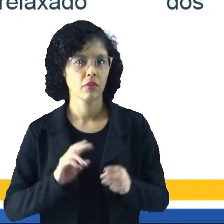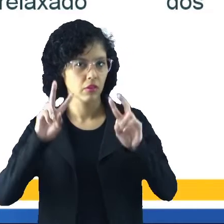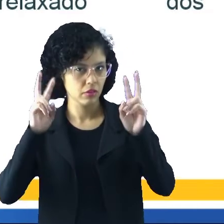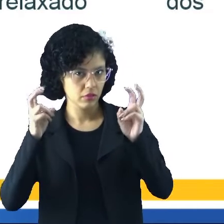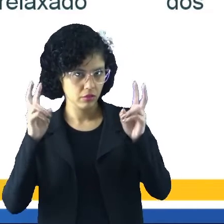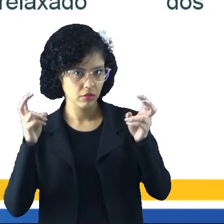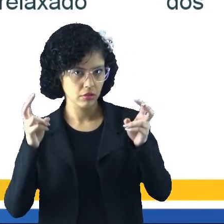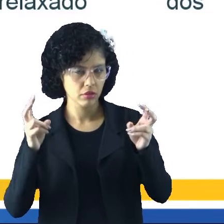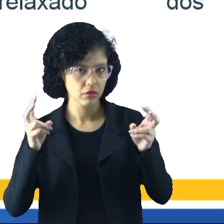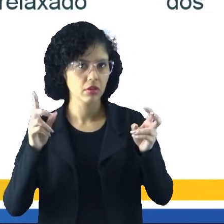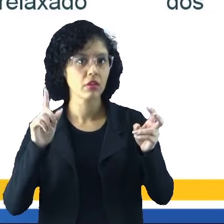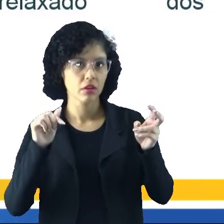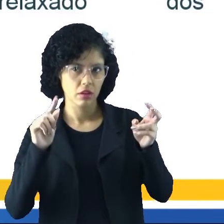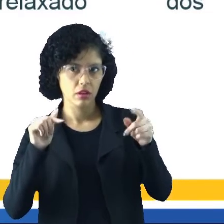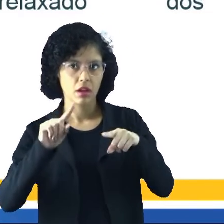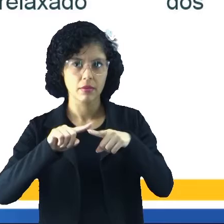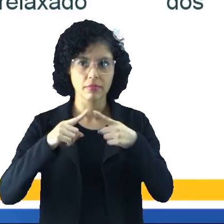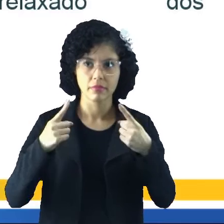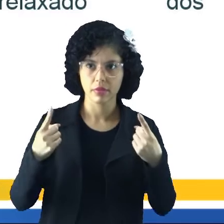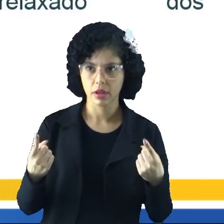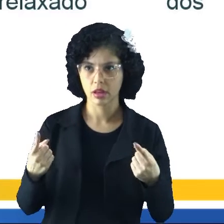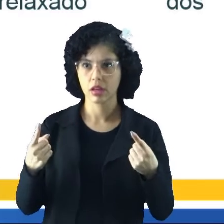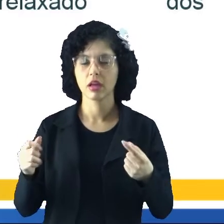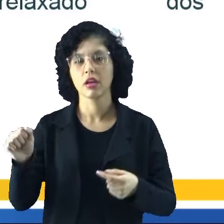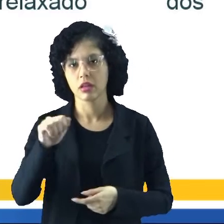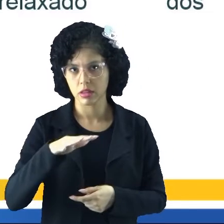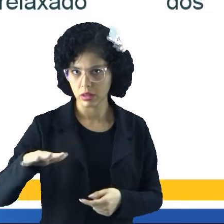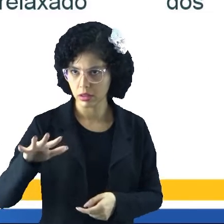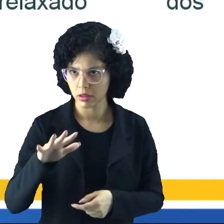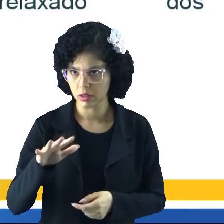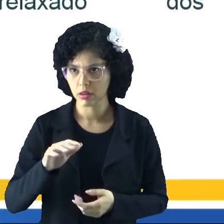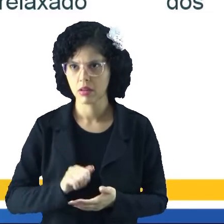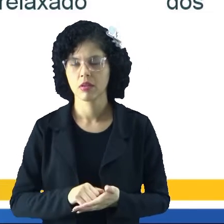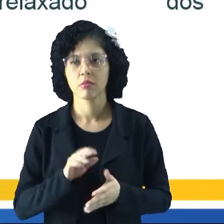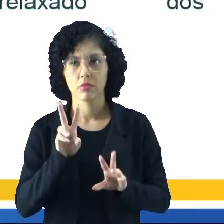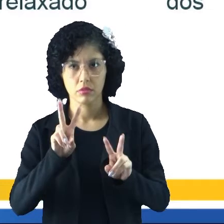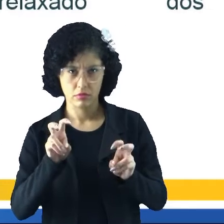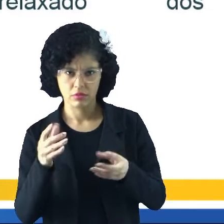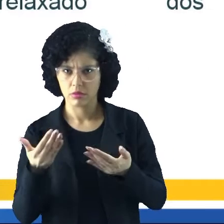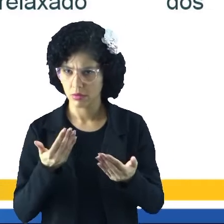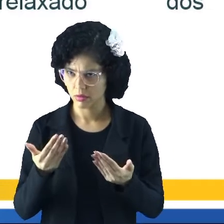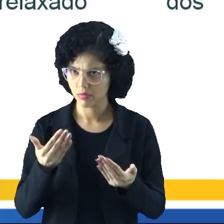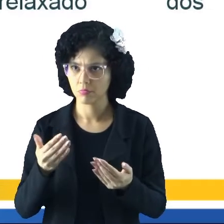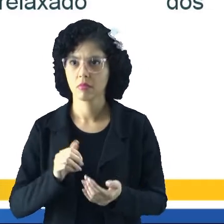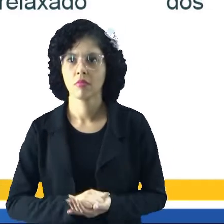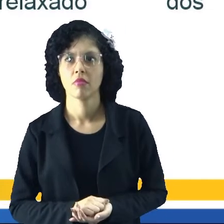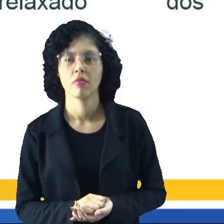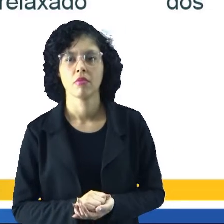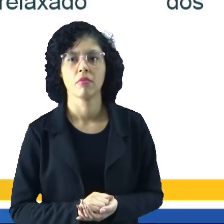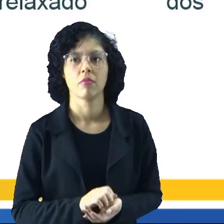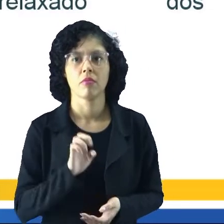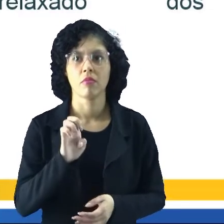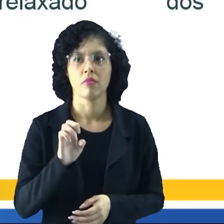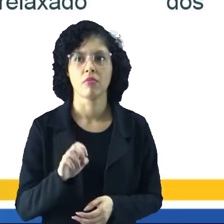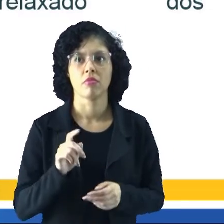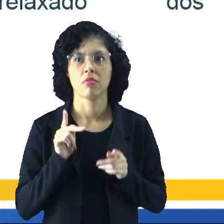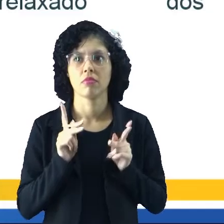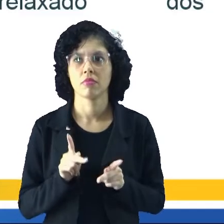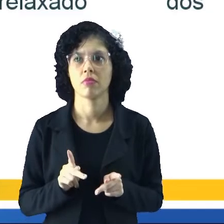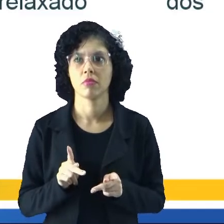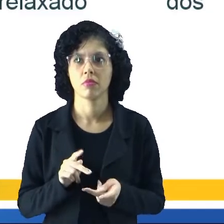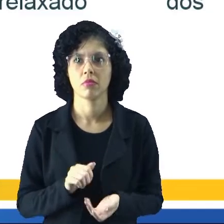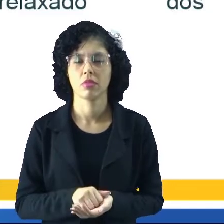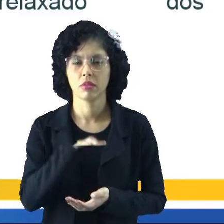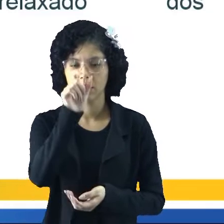temporal ali? Mas não é nesse campo do deslocamento. Vamos já entender isso. Letra E, posicionamento relaxado